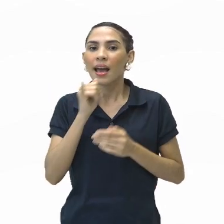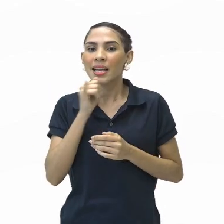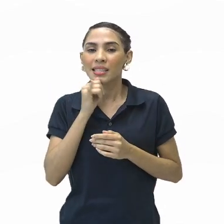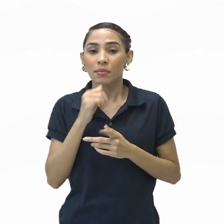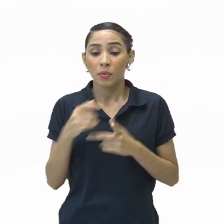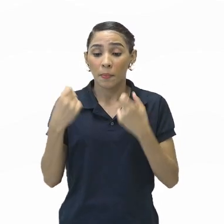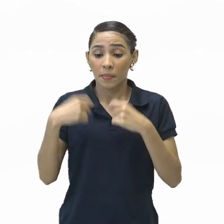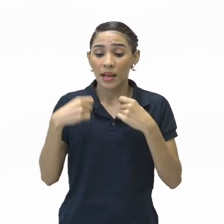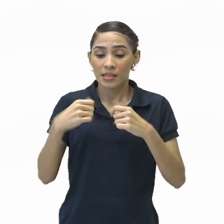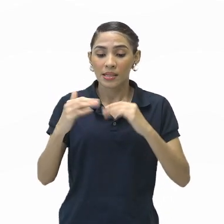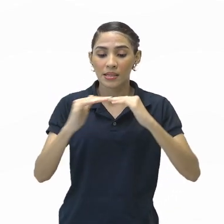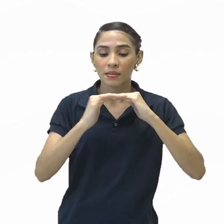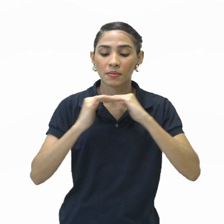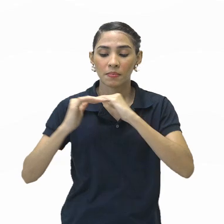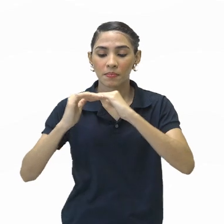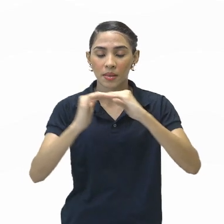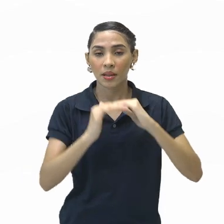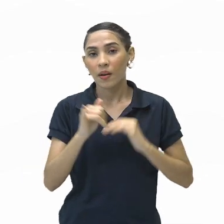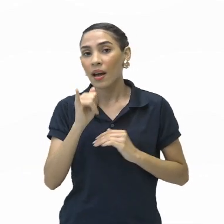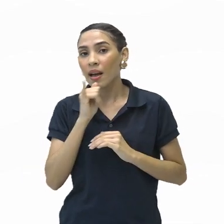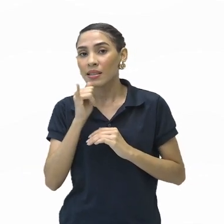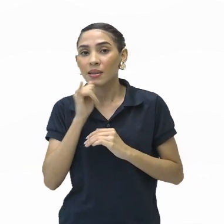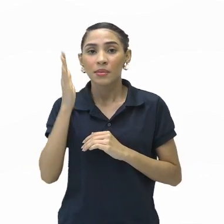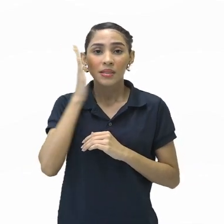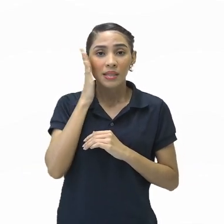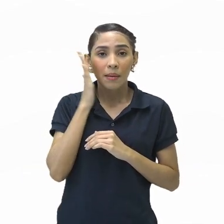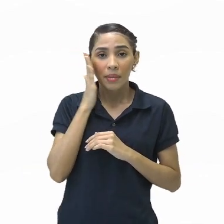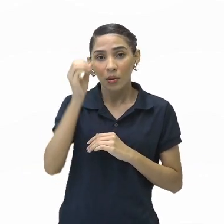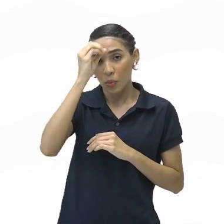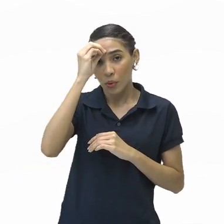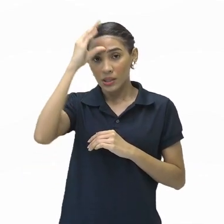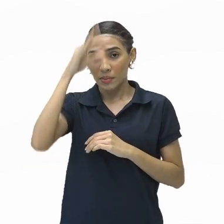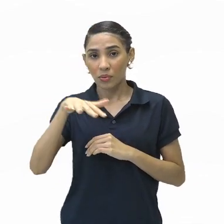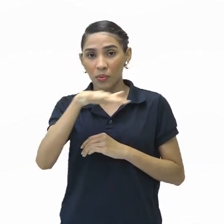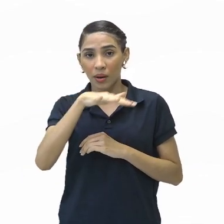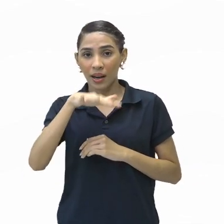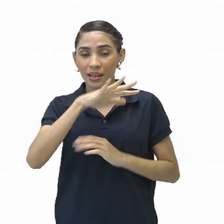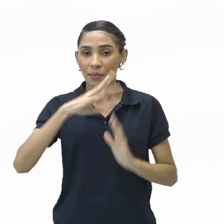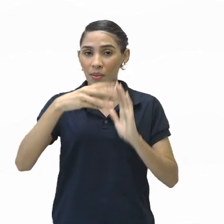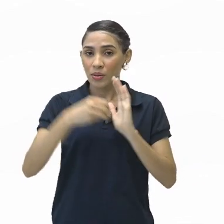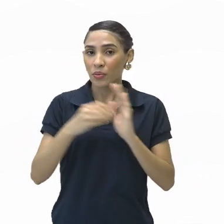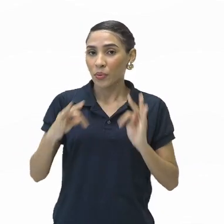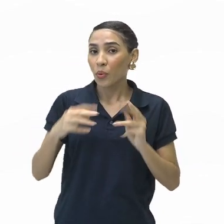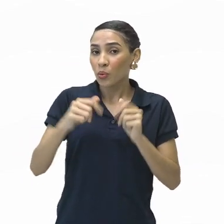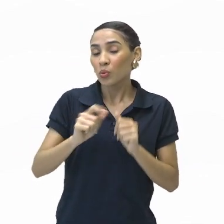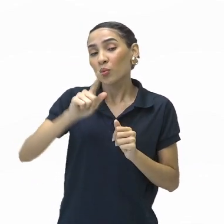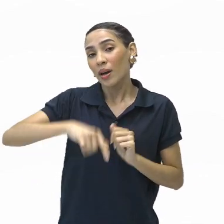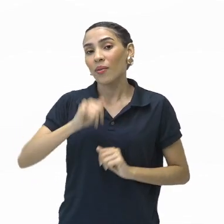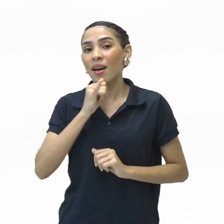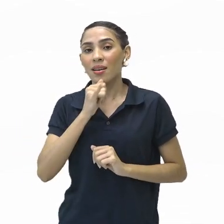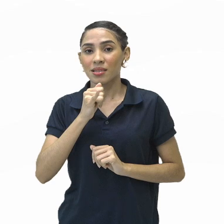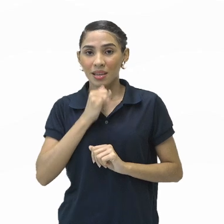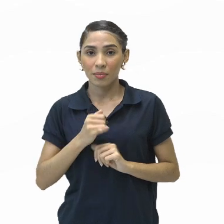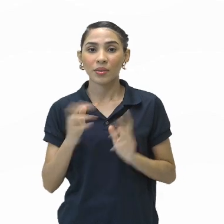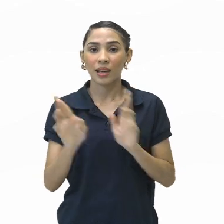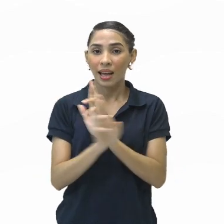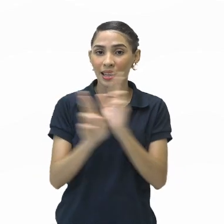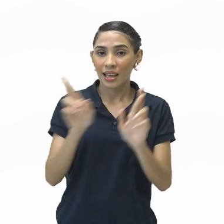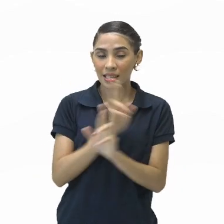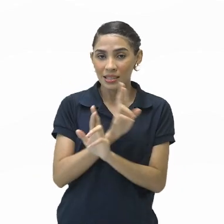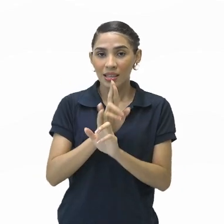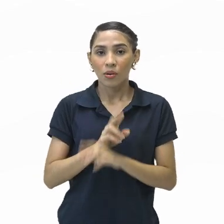que equilibrar, por exemplo, a questão dos saberes da Amazônia, né, que tudo isso é um exemplo da relação